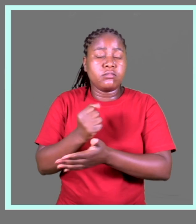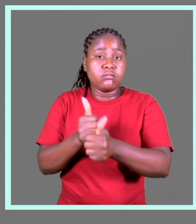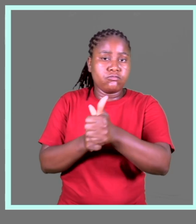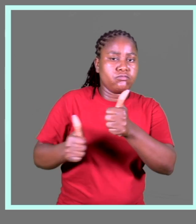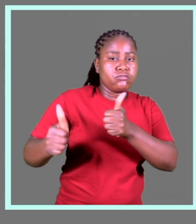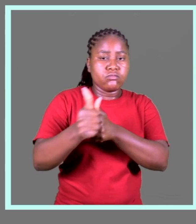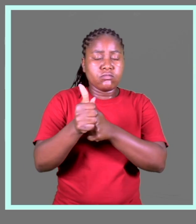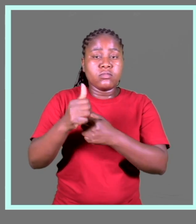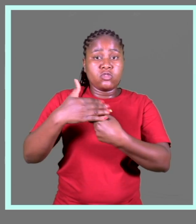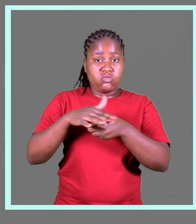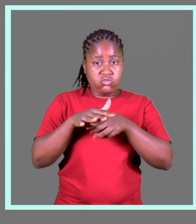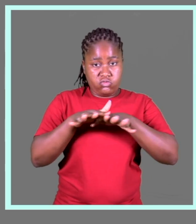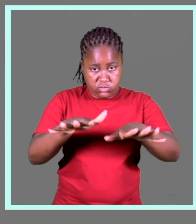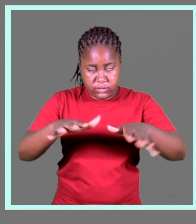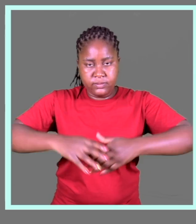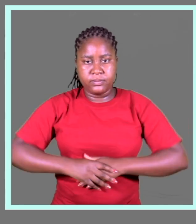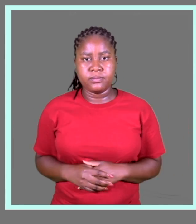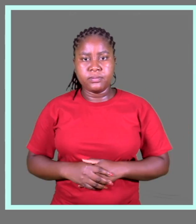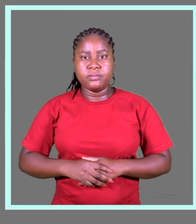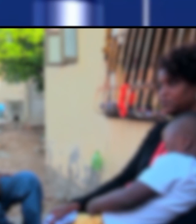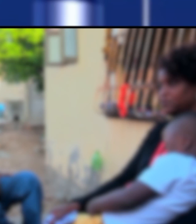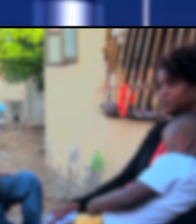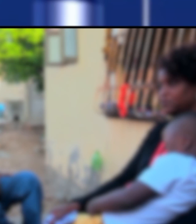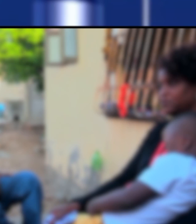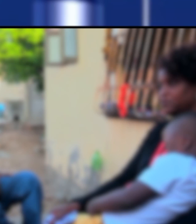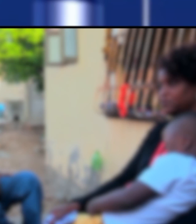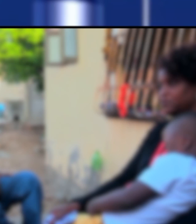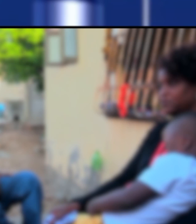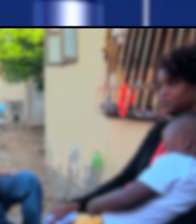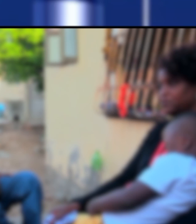dos jovens após a pandemia.